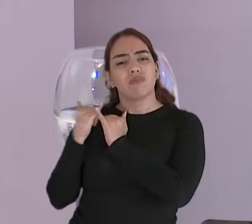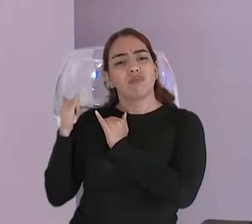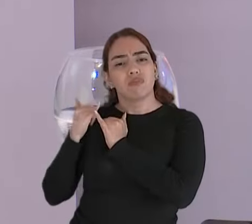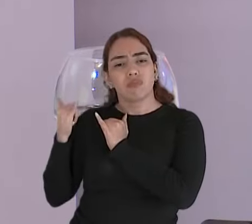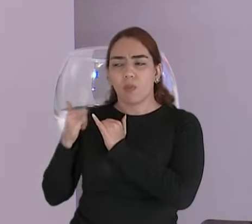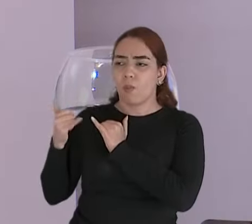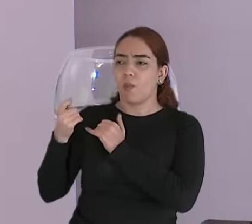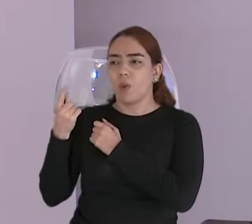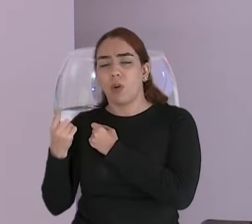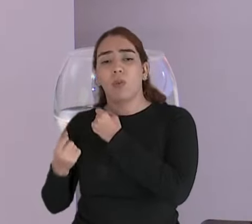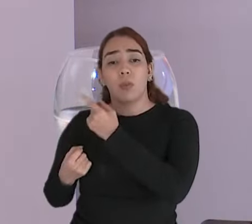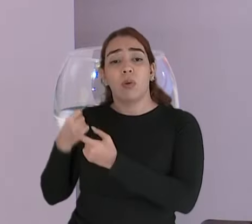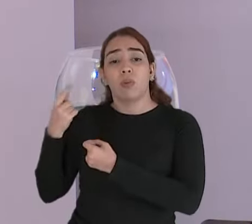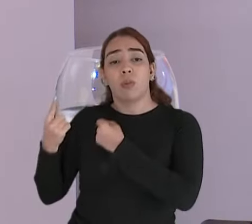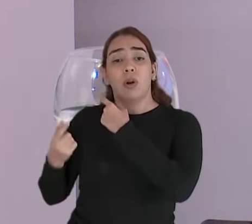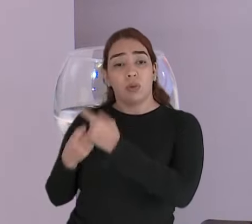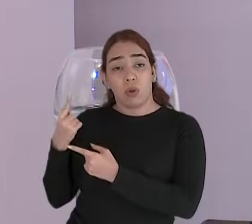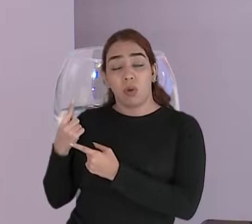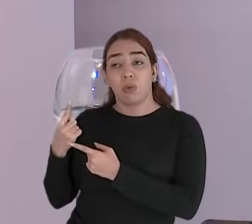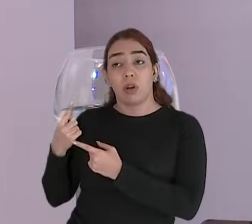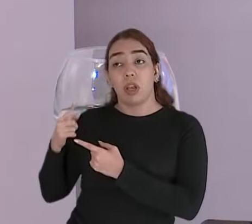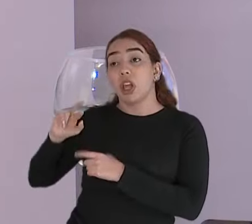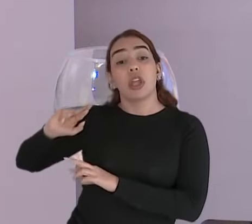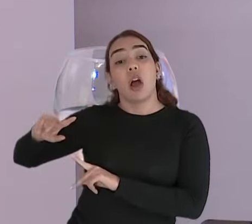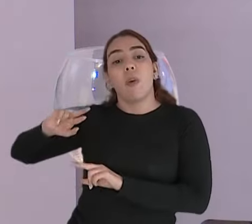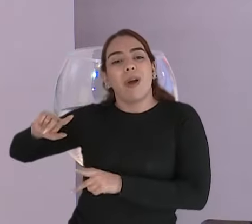em transtornos não especificados